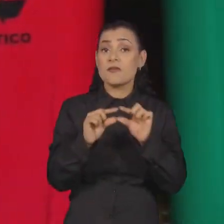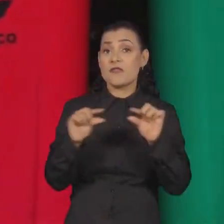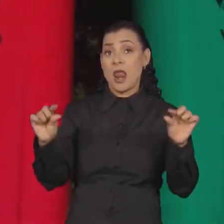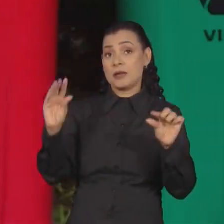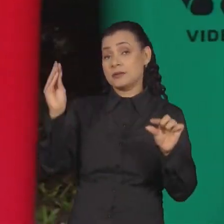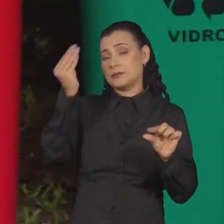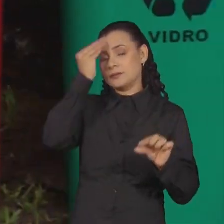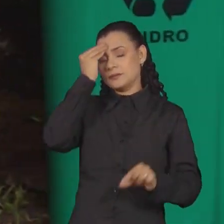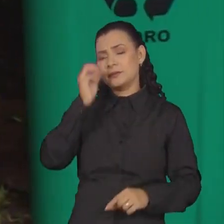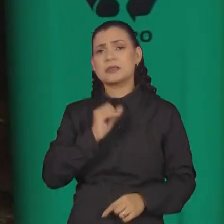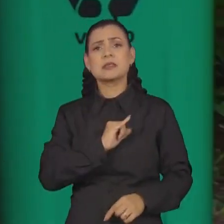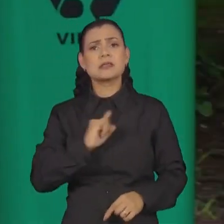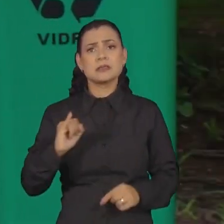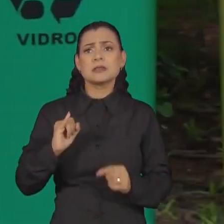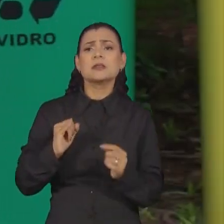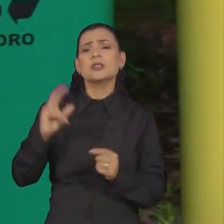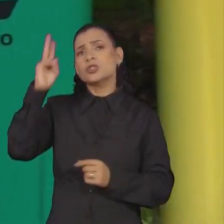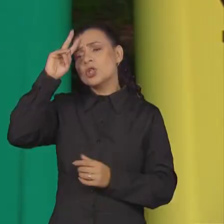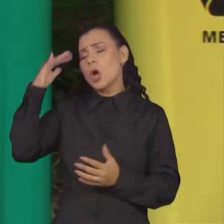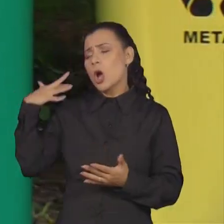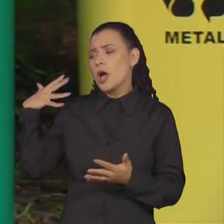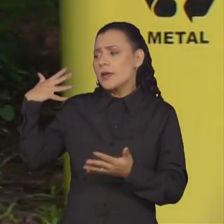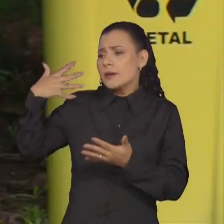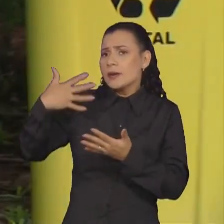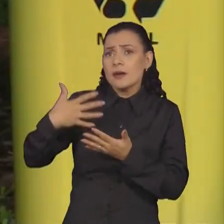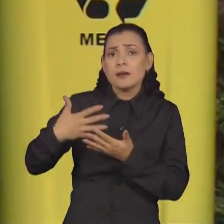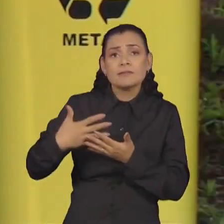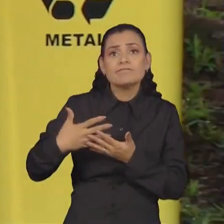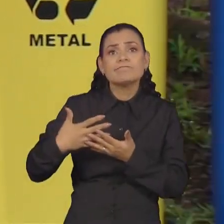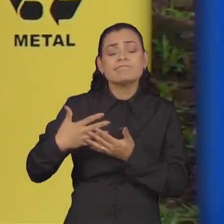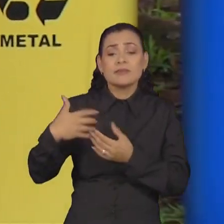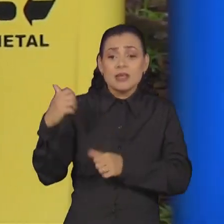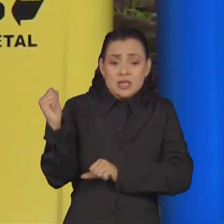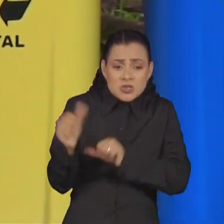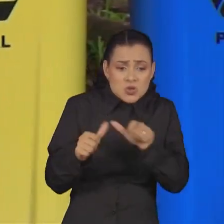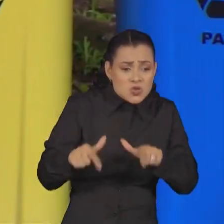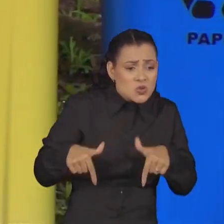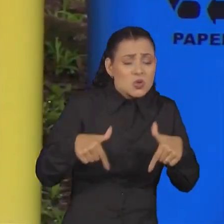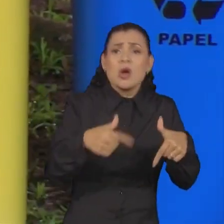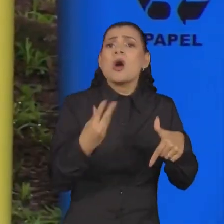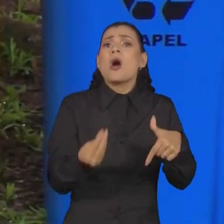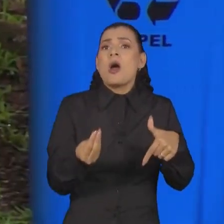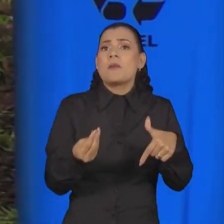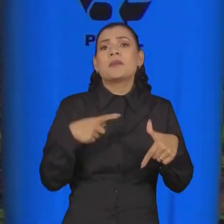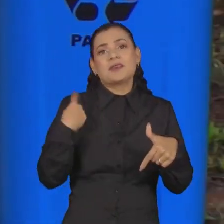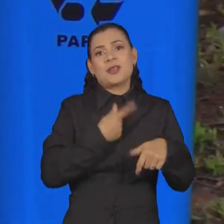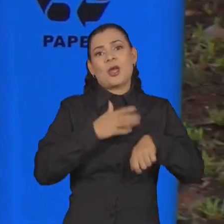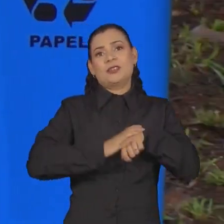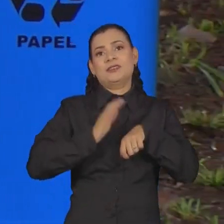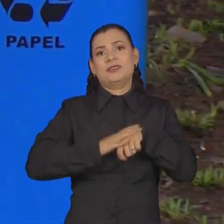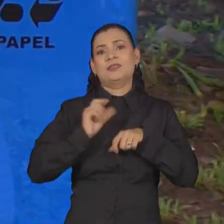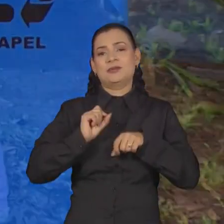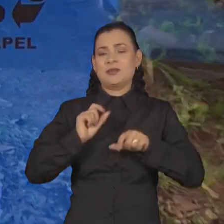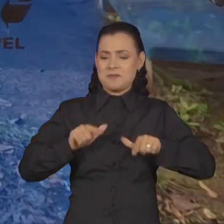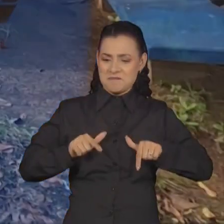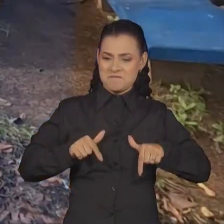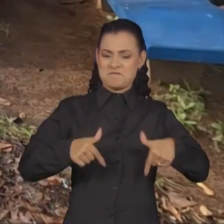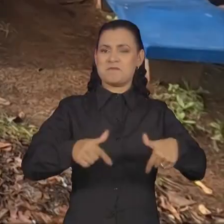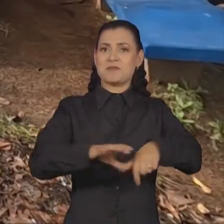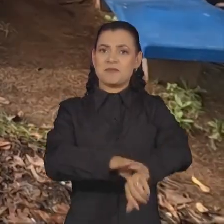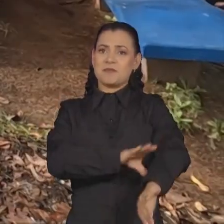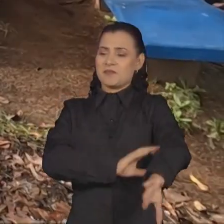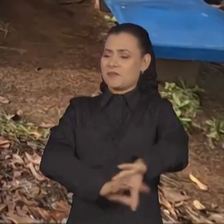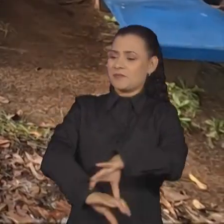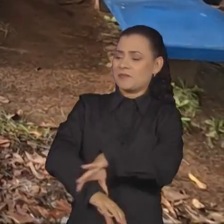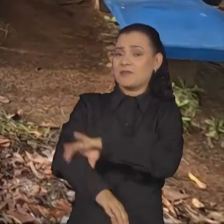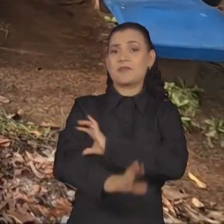se mudarmos o início da história, mudamos a história toda. E nós acreditamos que é isso. Se nós mudarmos desde